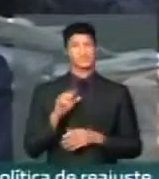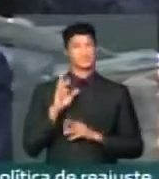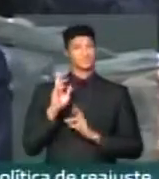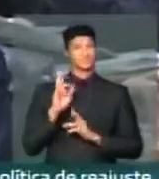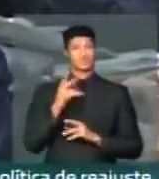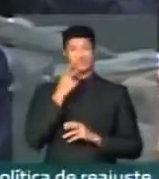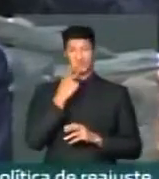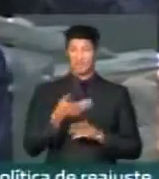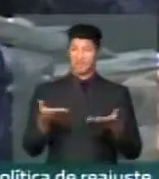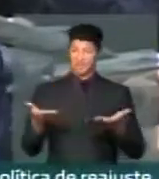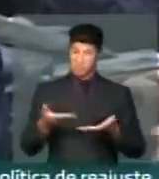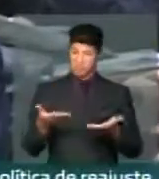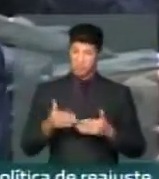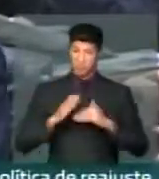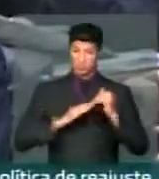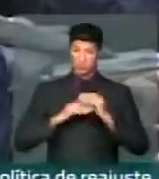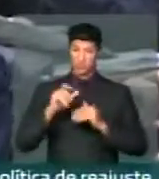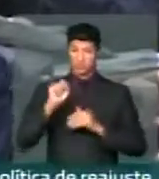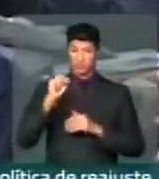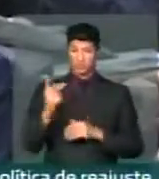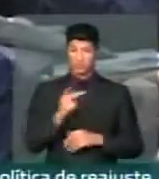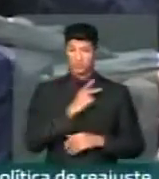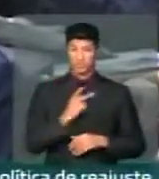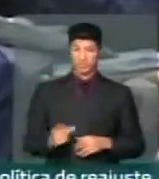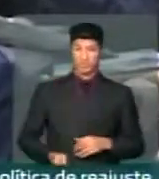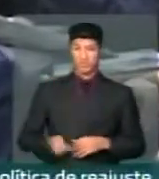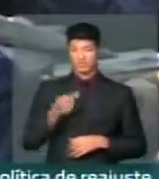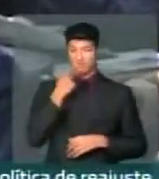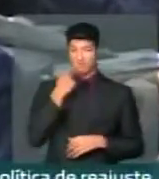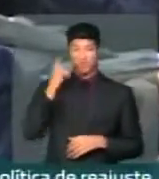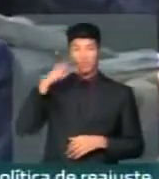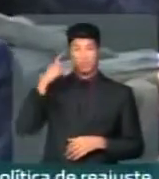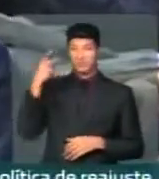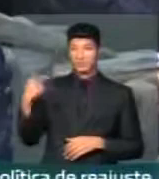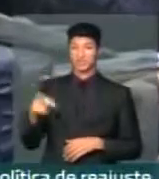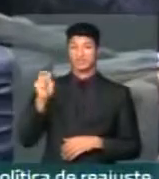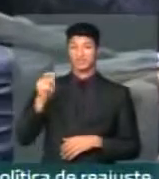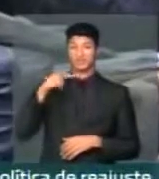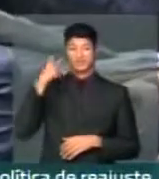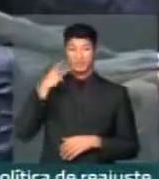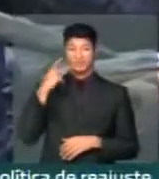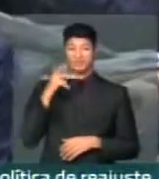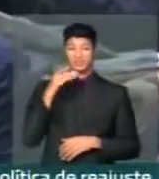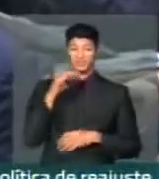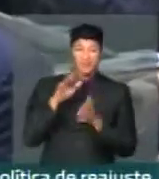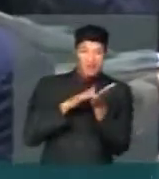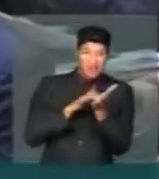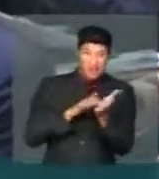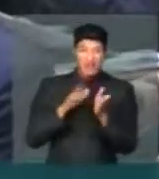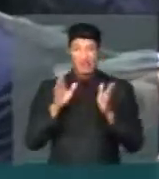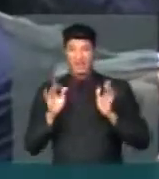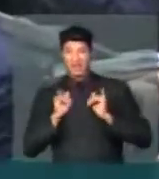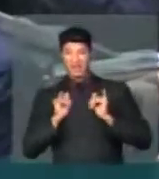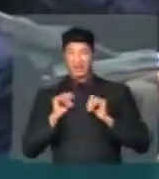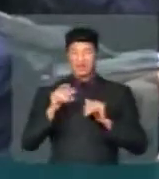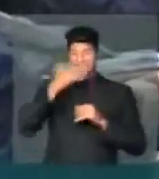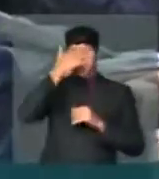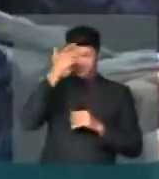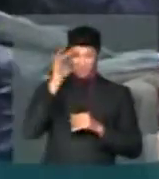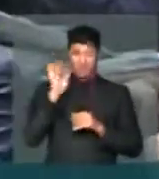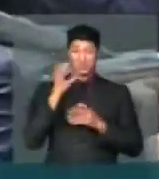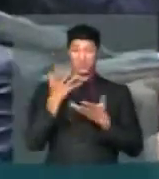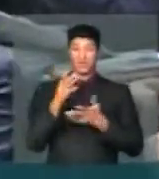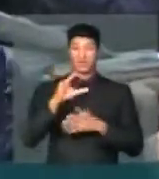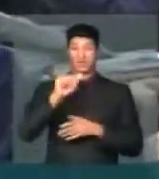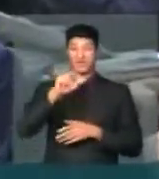que ele falasse hoje sobre o que o ex-presidente Lula falou do partido dele, que é o partido da boquinha, que é o partido das pessoas que só